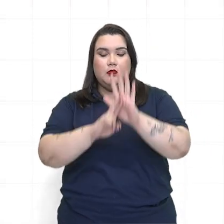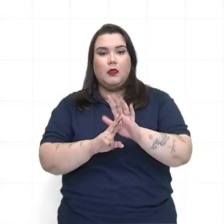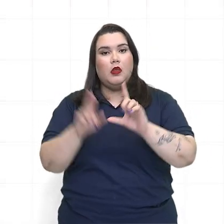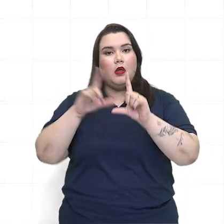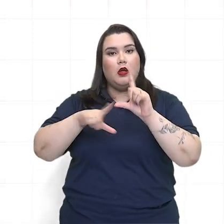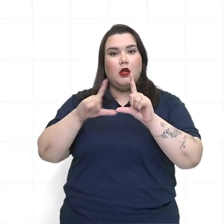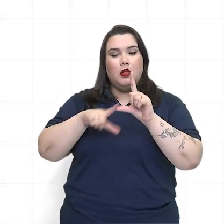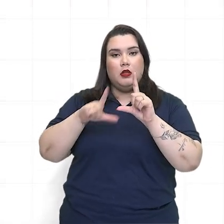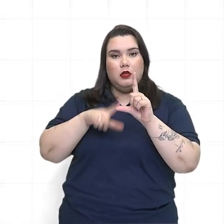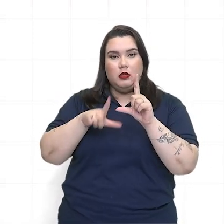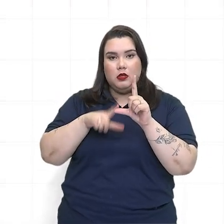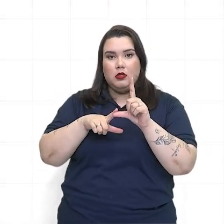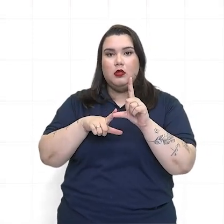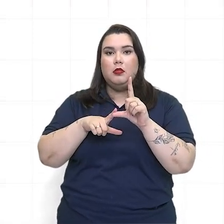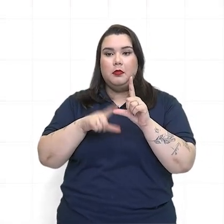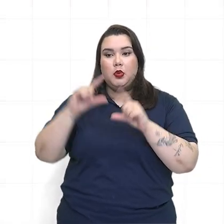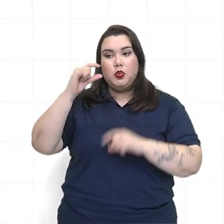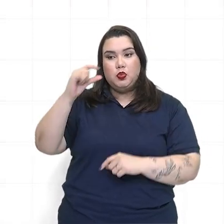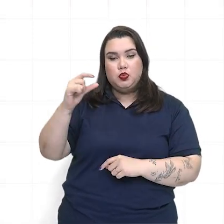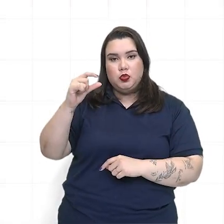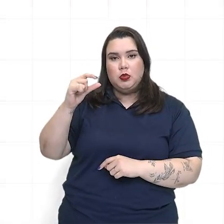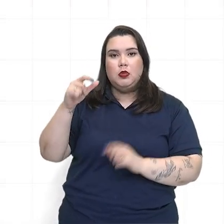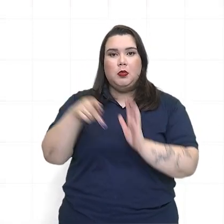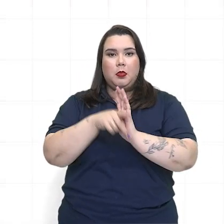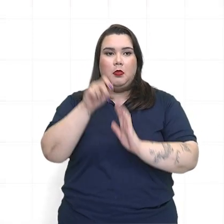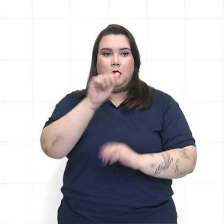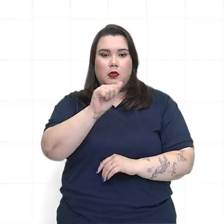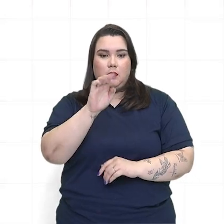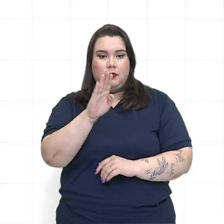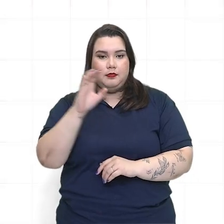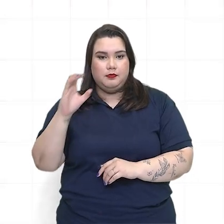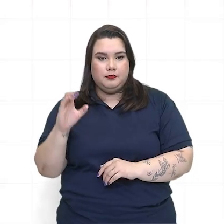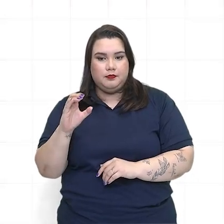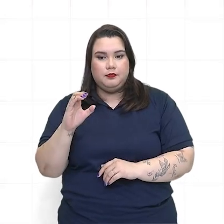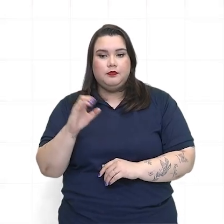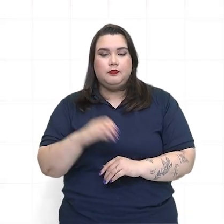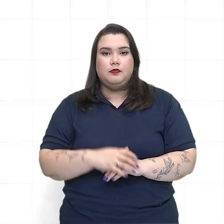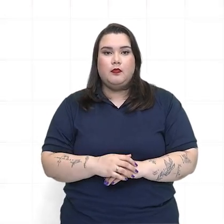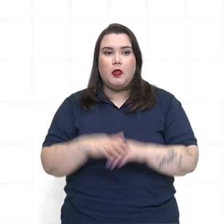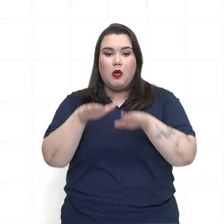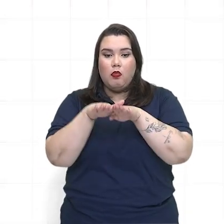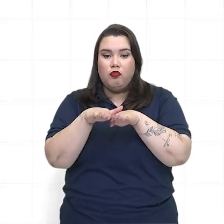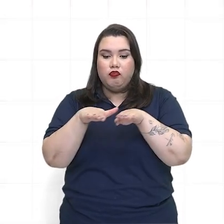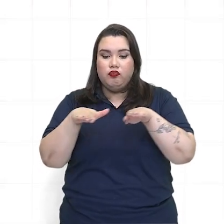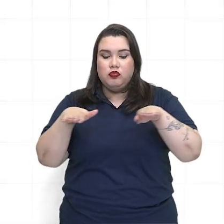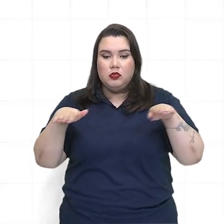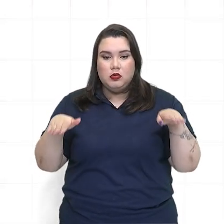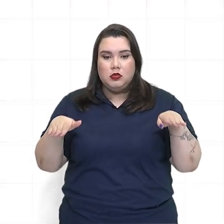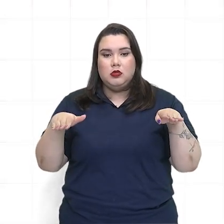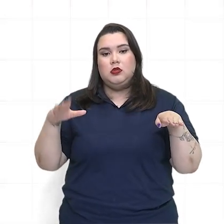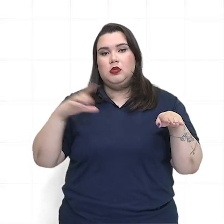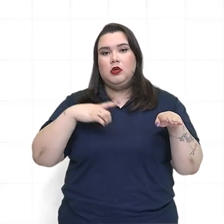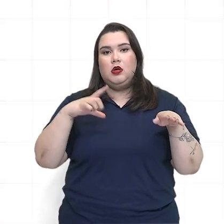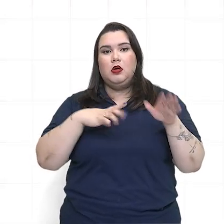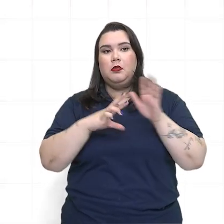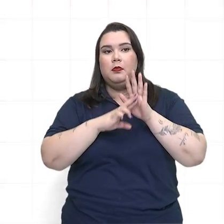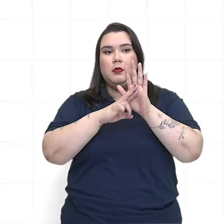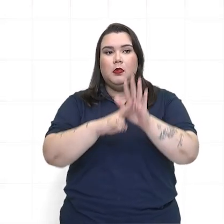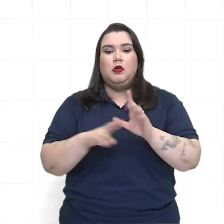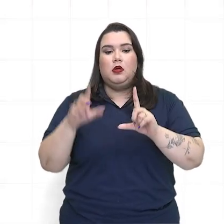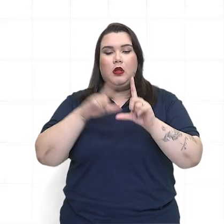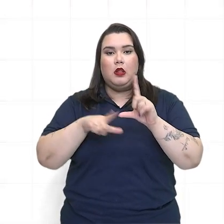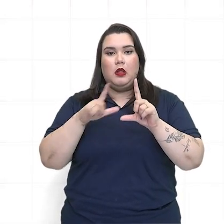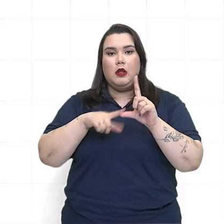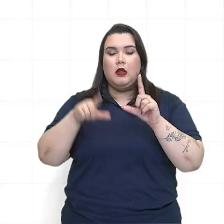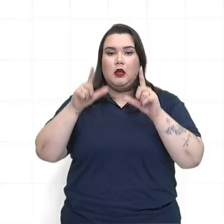representadas por qualquer letra minúscula do nosso alfabeto. O plano, eles são representados por